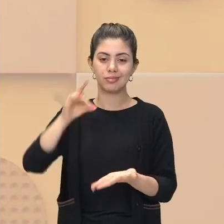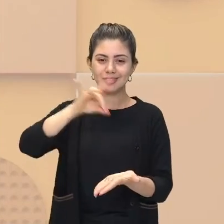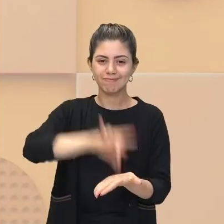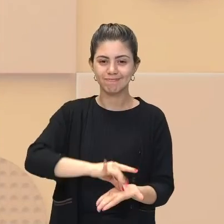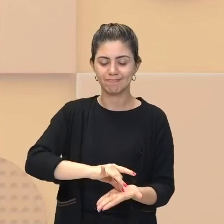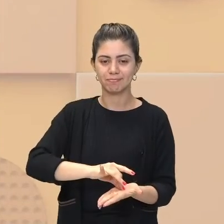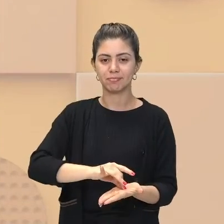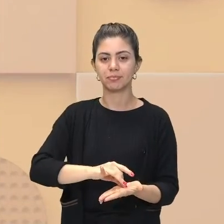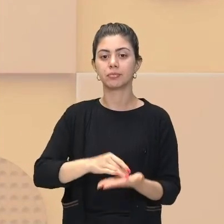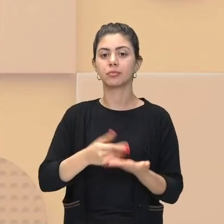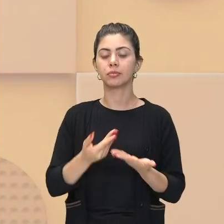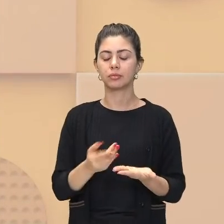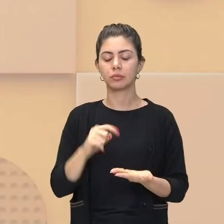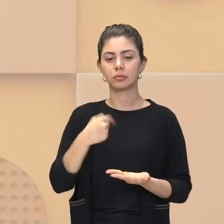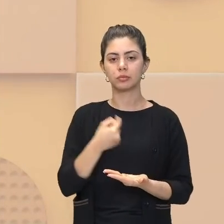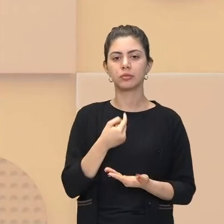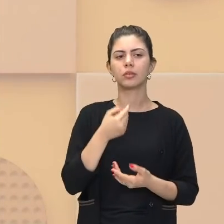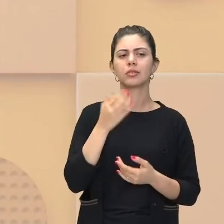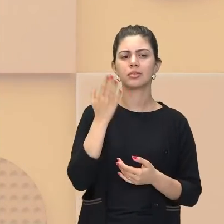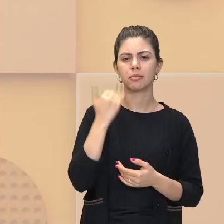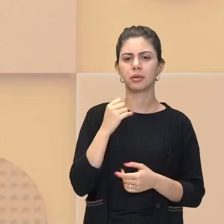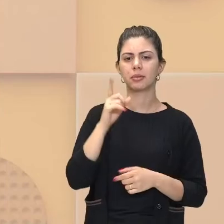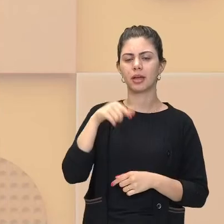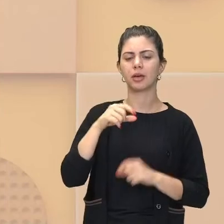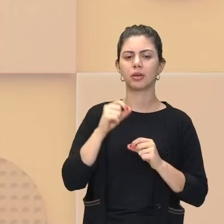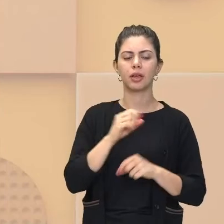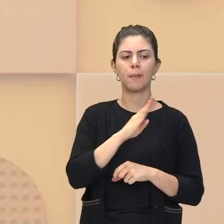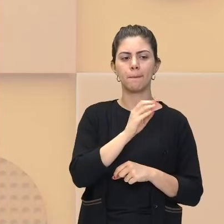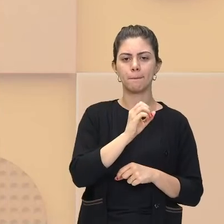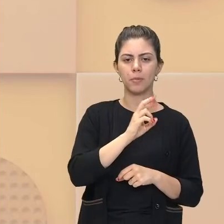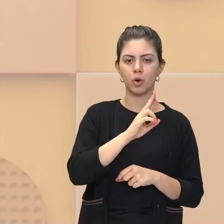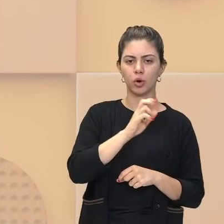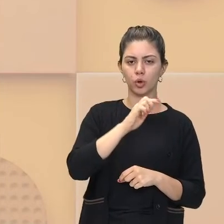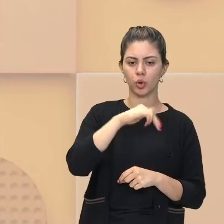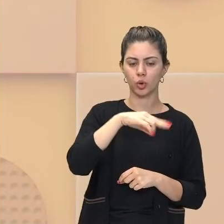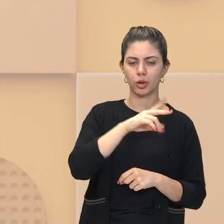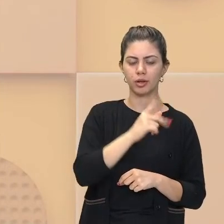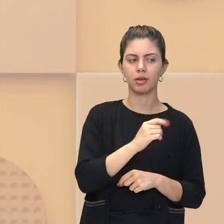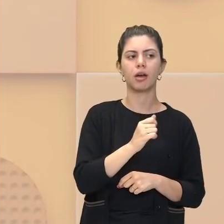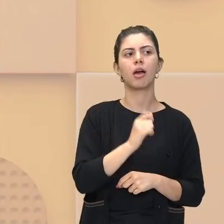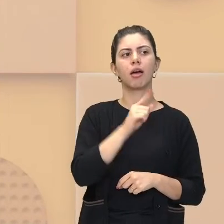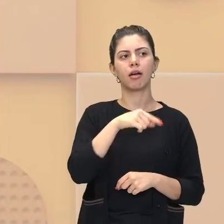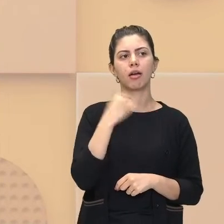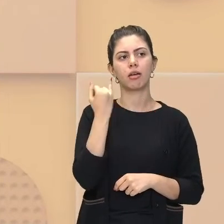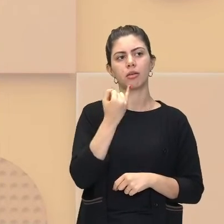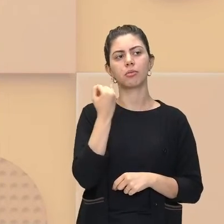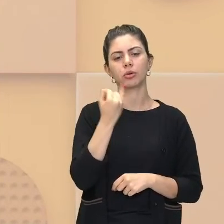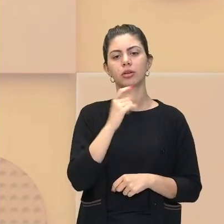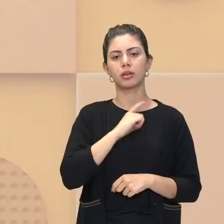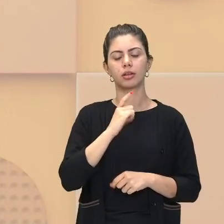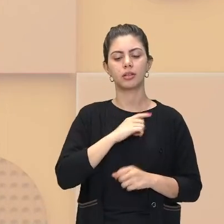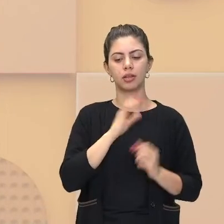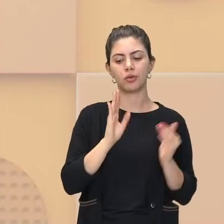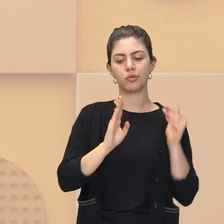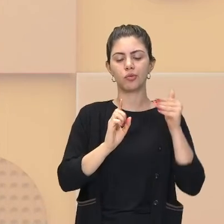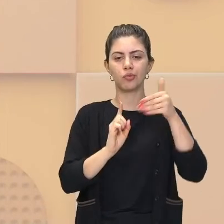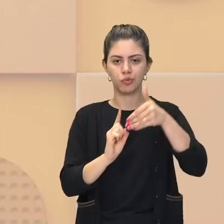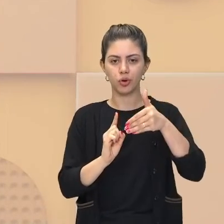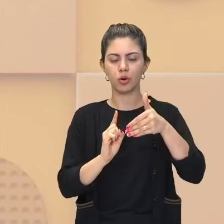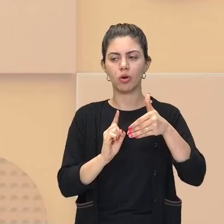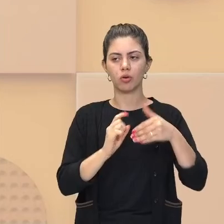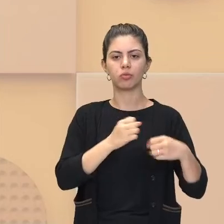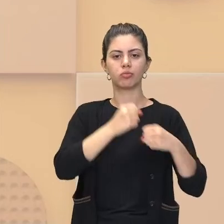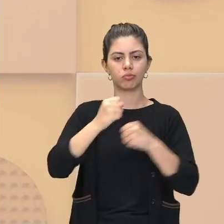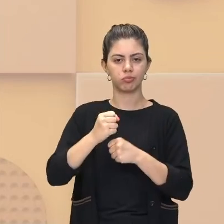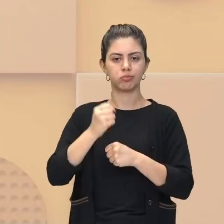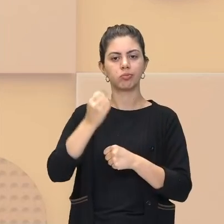Borgonha, ela é importante por fazer essa centralização política, e a dinastia de Avis, ela vai consolidar essa